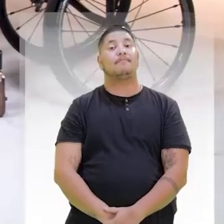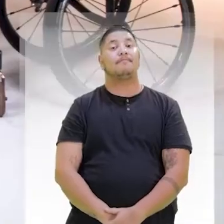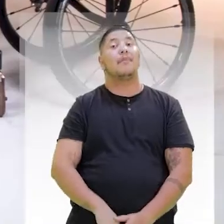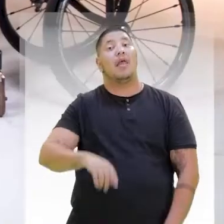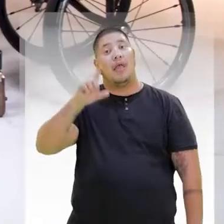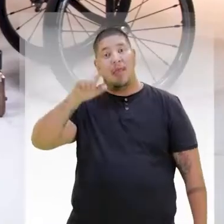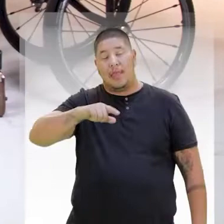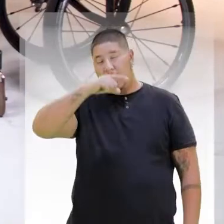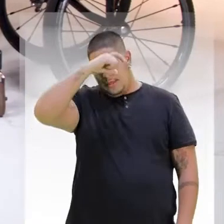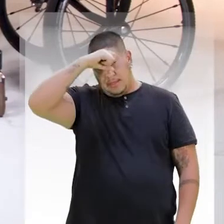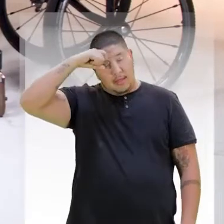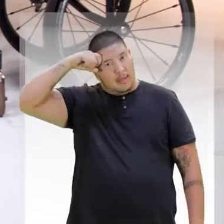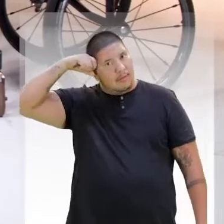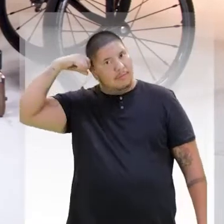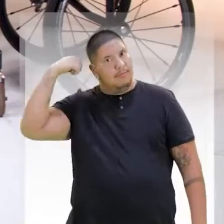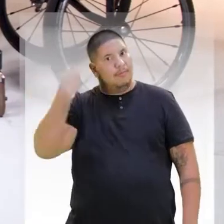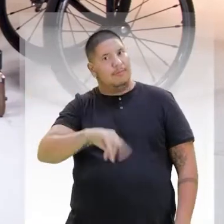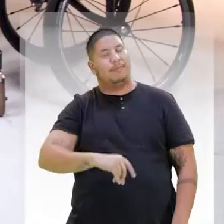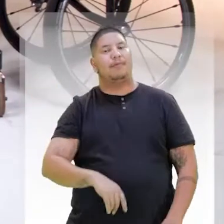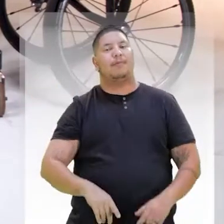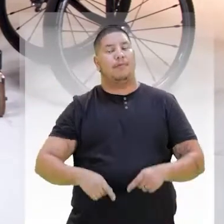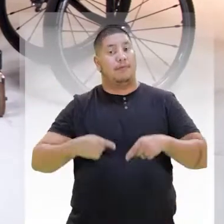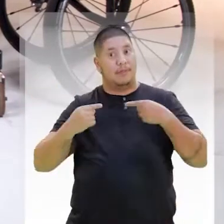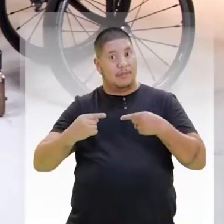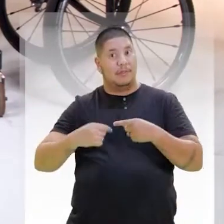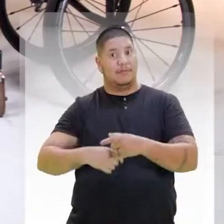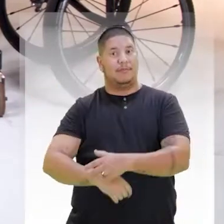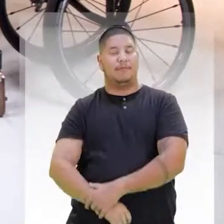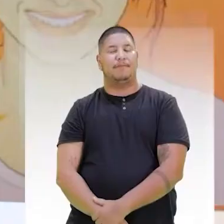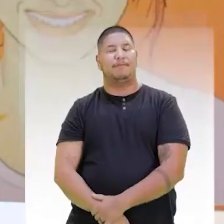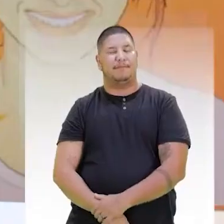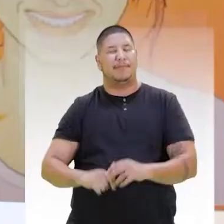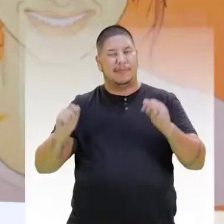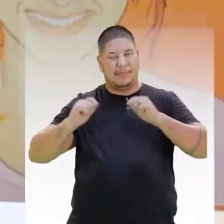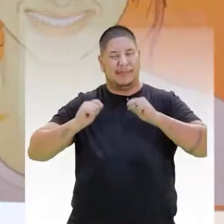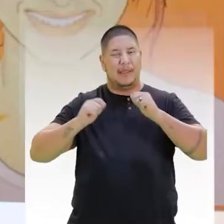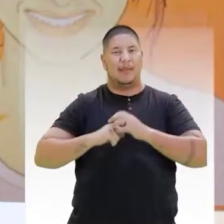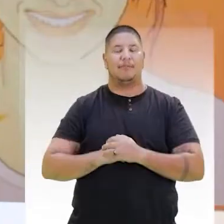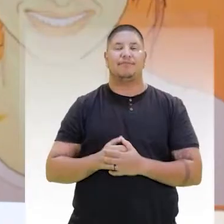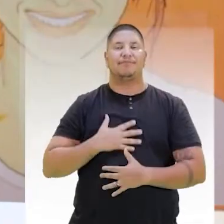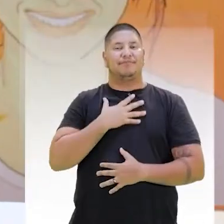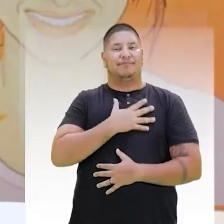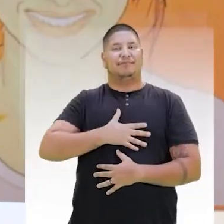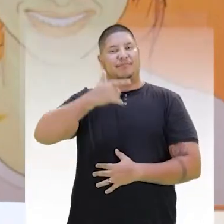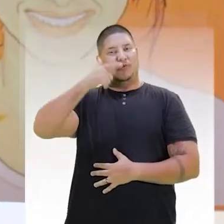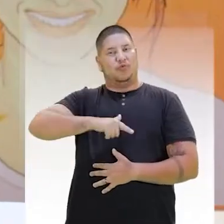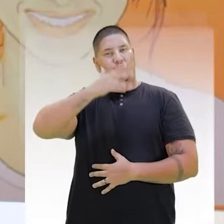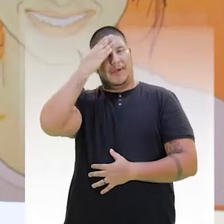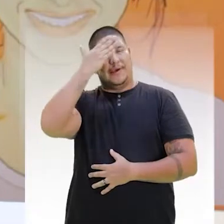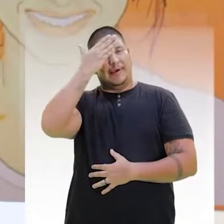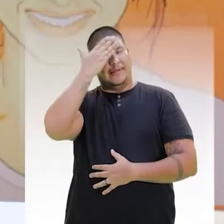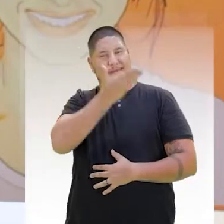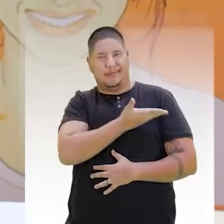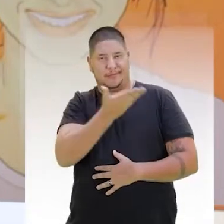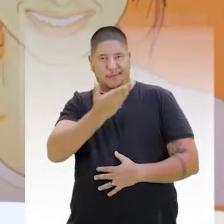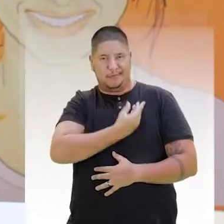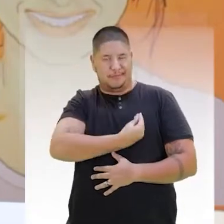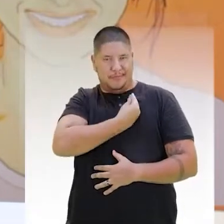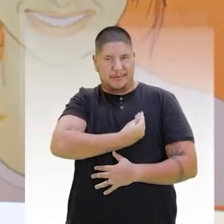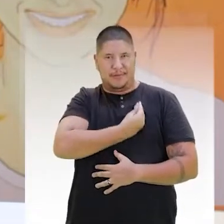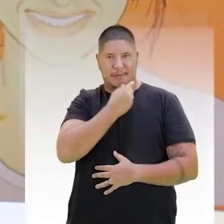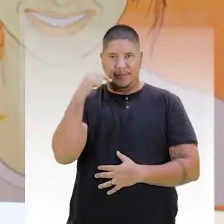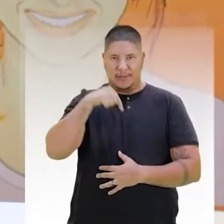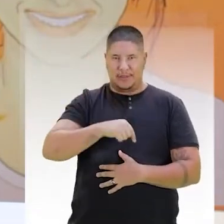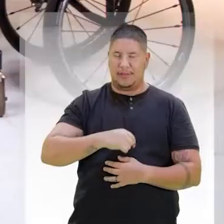uma longa jornada. Um desafio. Um desafio muito grande. Chegaremos lá, né? Eu gostaria mais uma vez de agradecer a presença de vocês aqui no